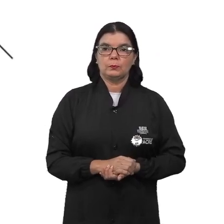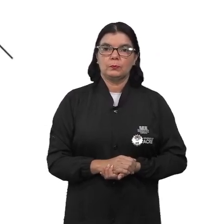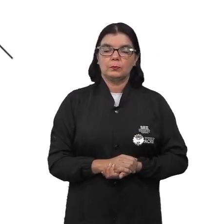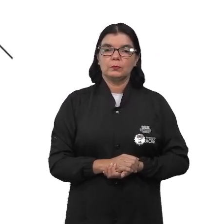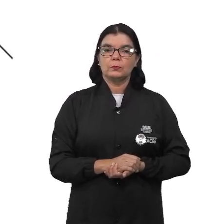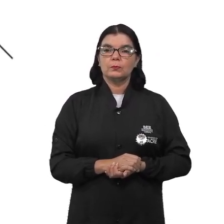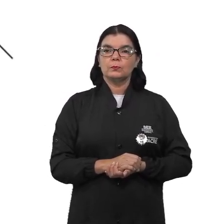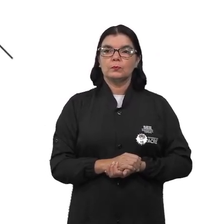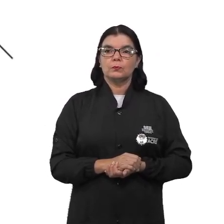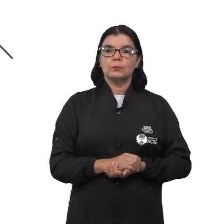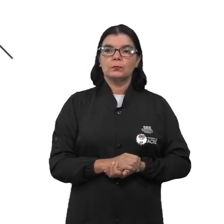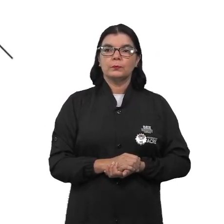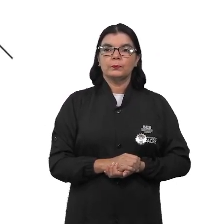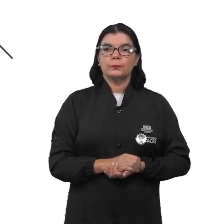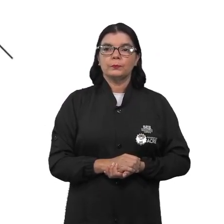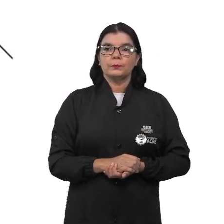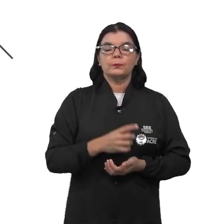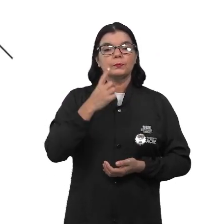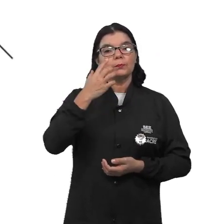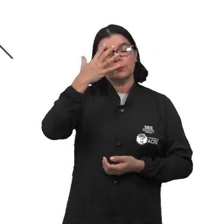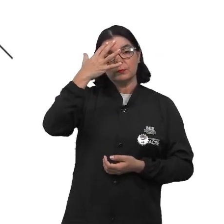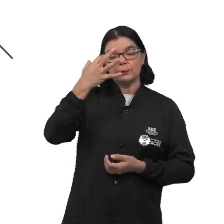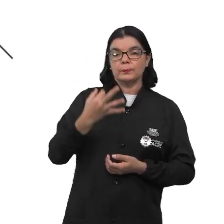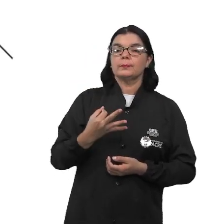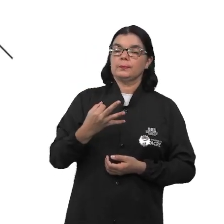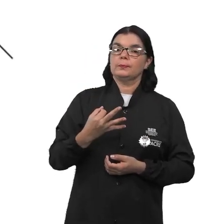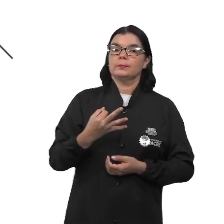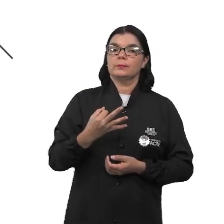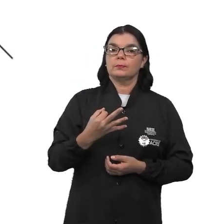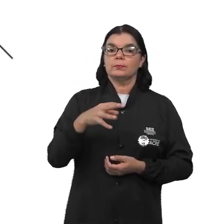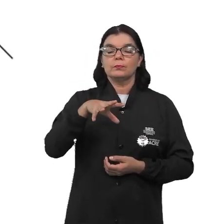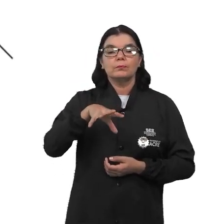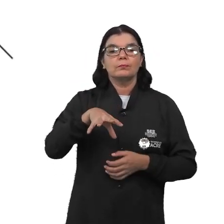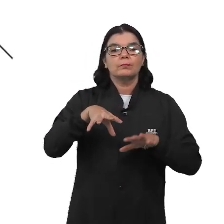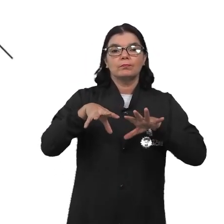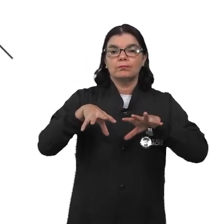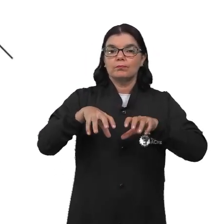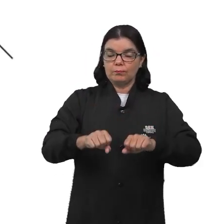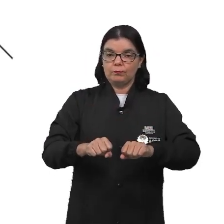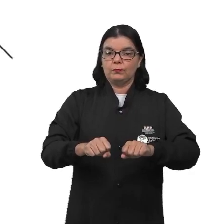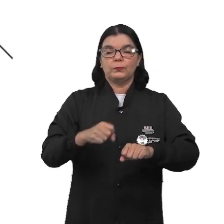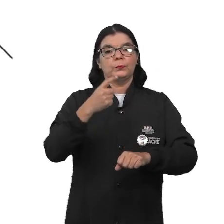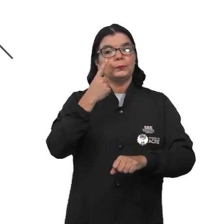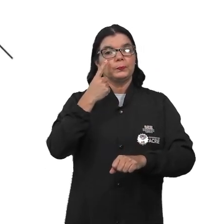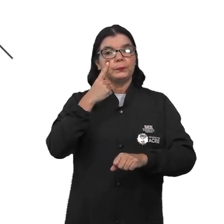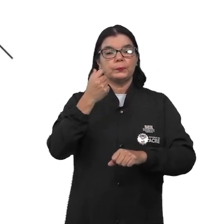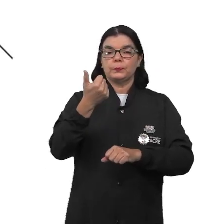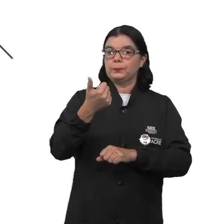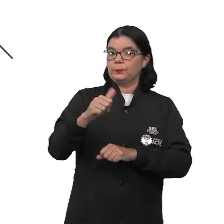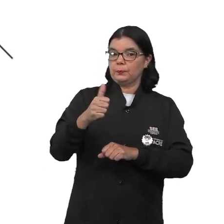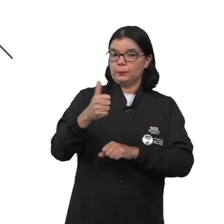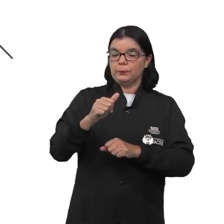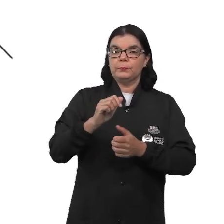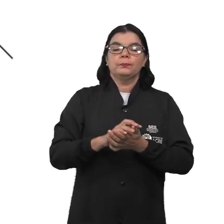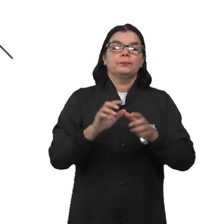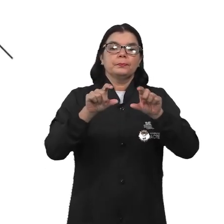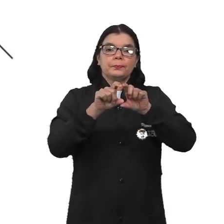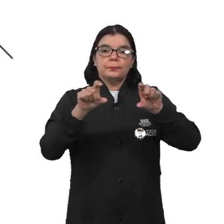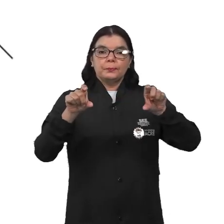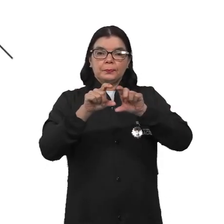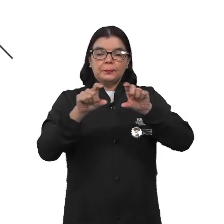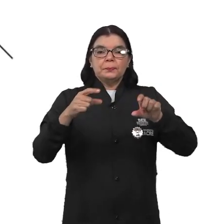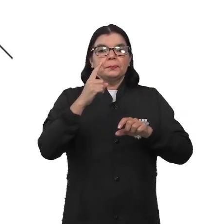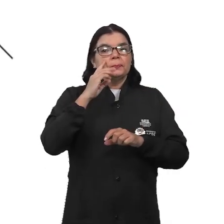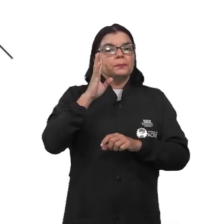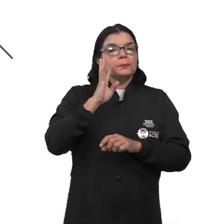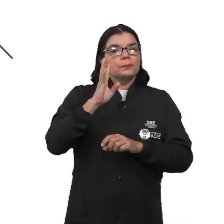pelo chão sobre o Calvin no exato momento em que ele toca ao chão? Bora lá então, a gente tem que analisar essa tirinha aqui. Olha que